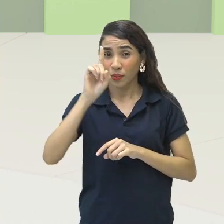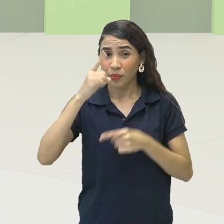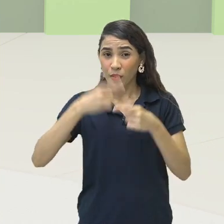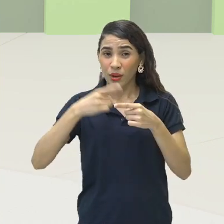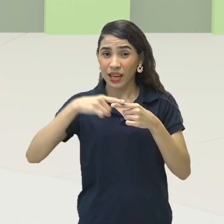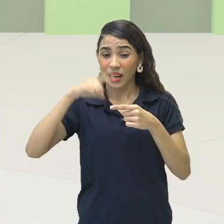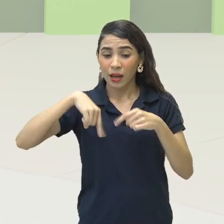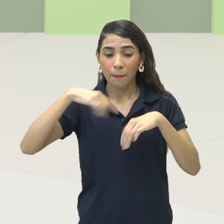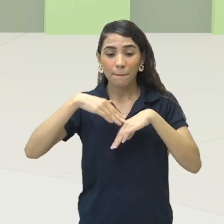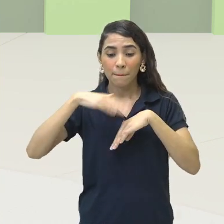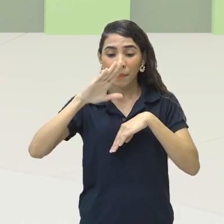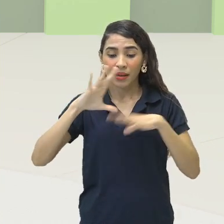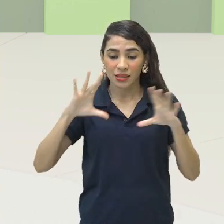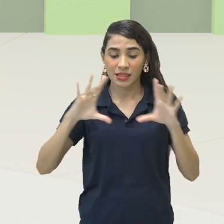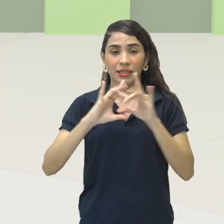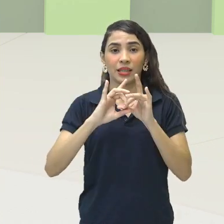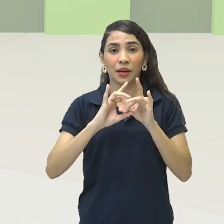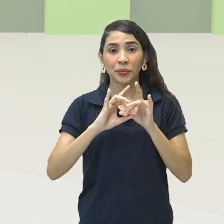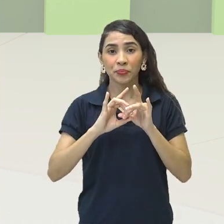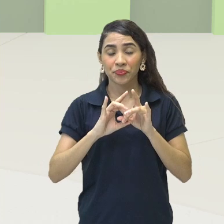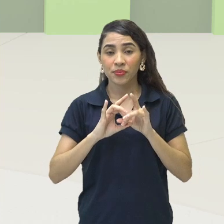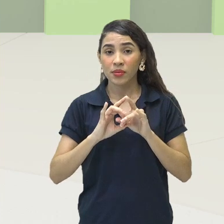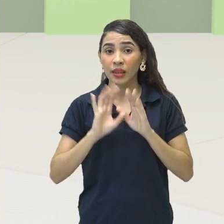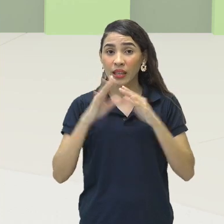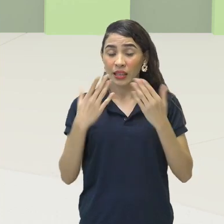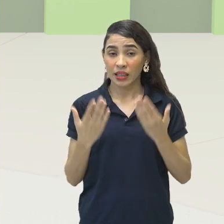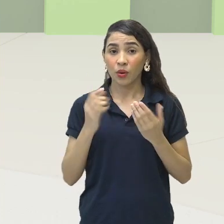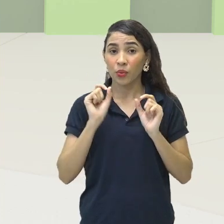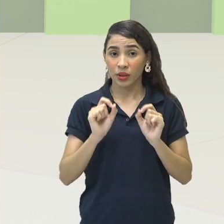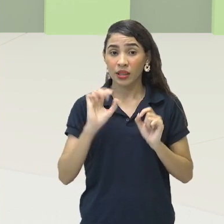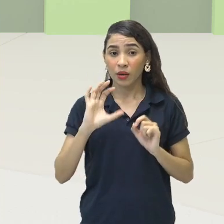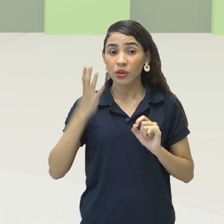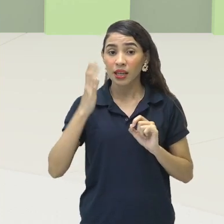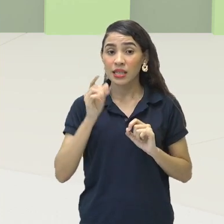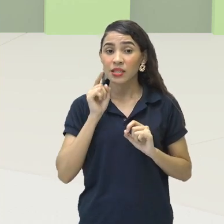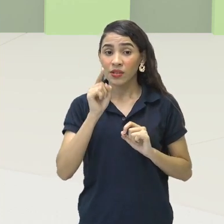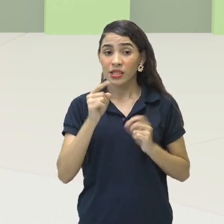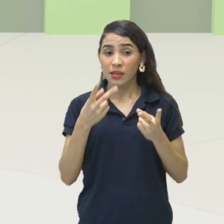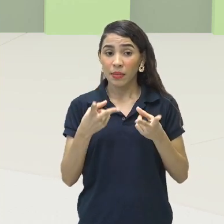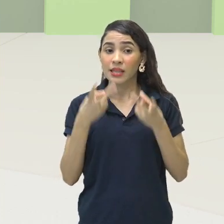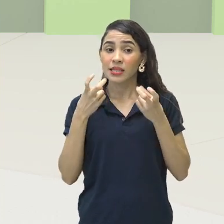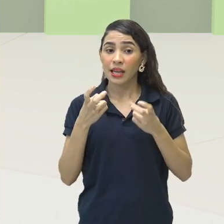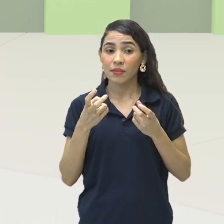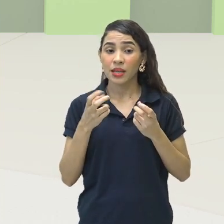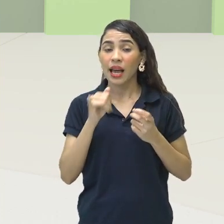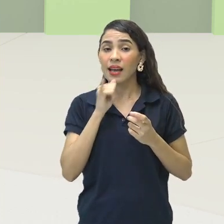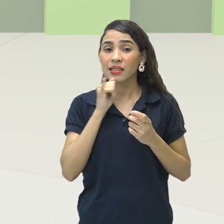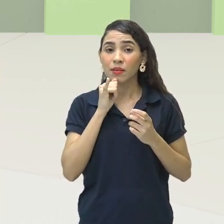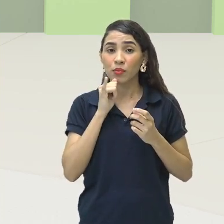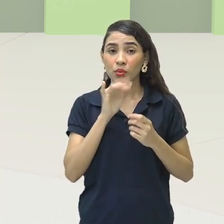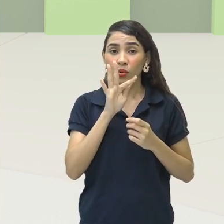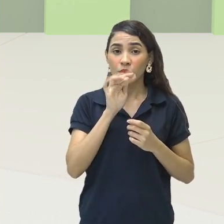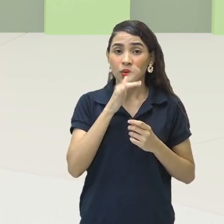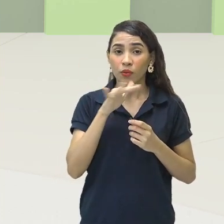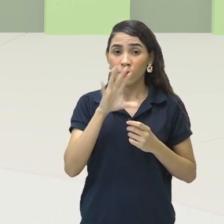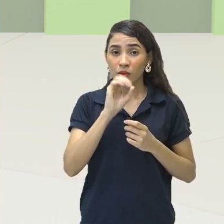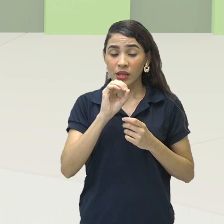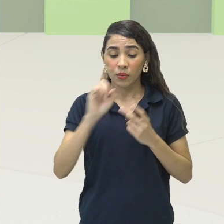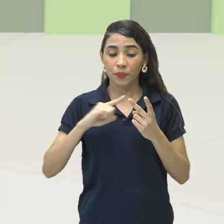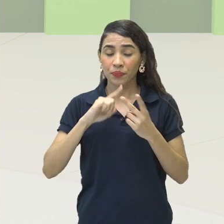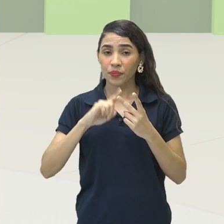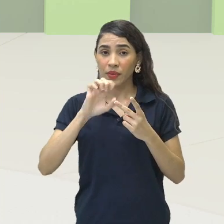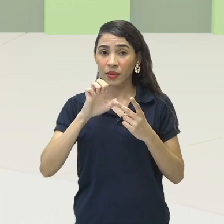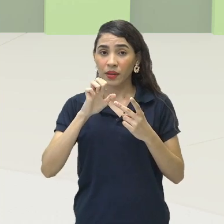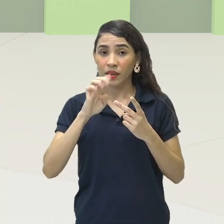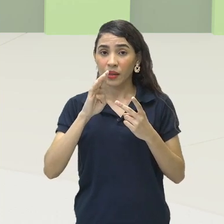muito mais ligados. Então aqui o que acontece? Vocês conseguem ver que o ponto de fusão e o ponto de